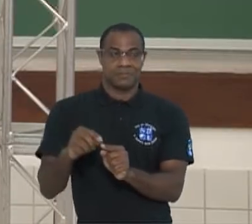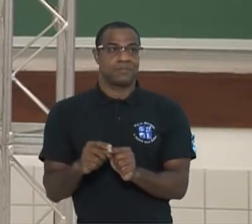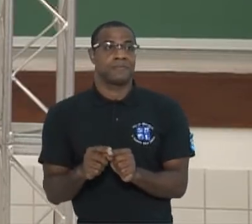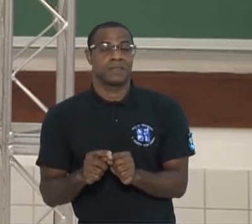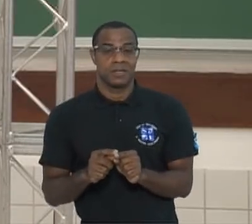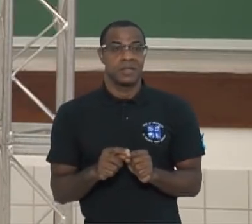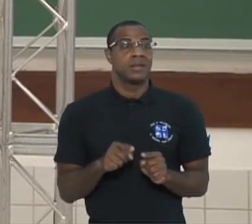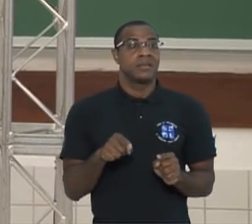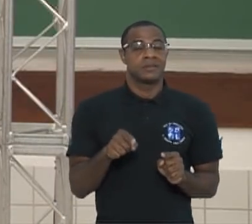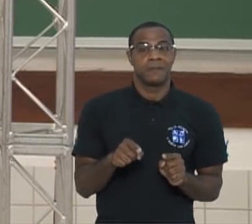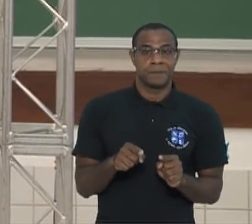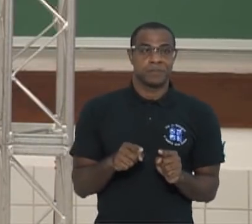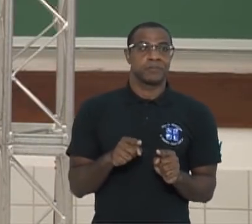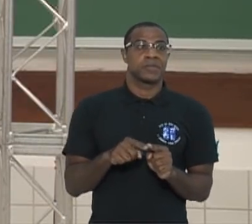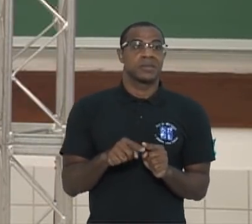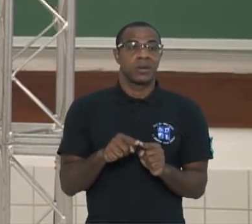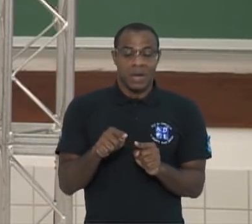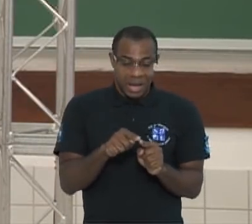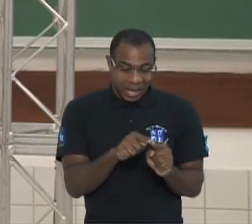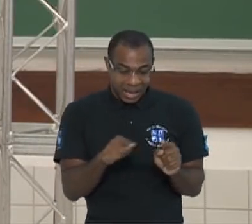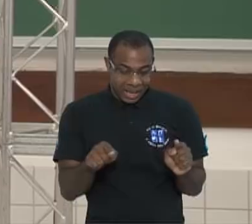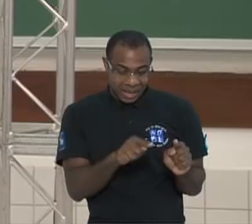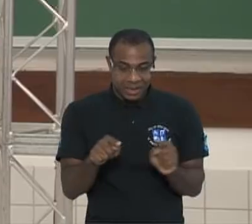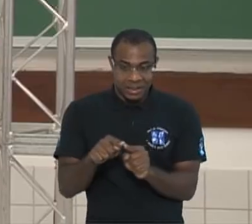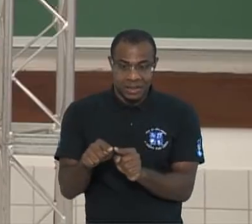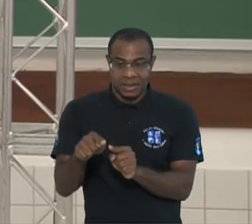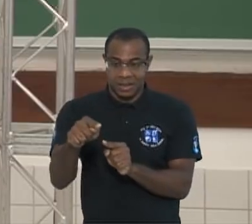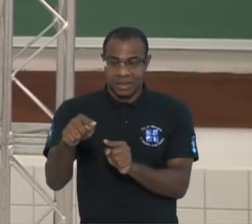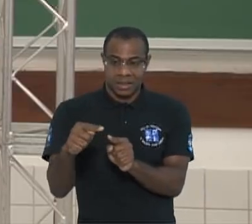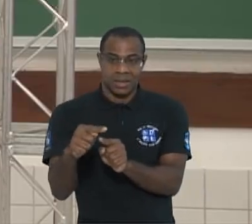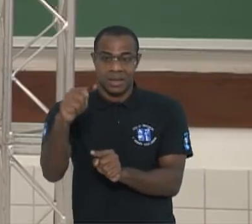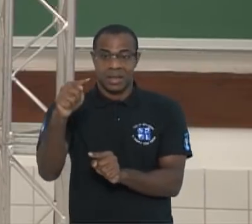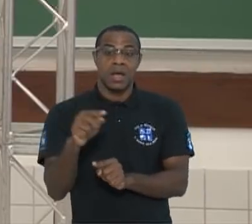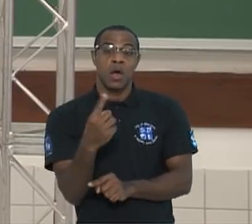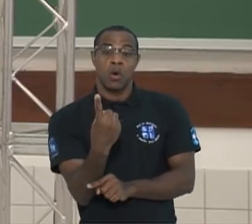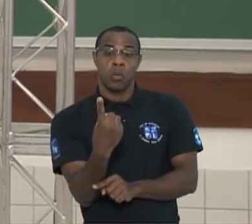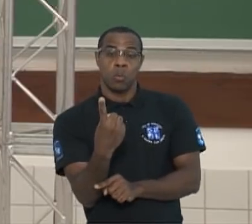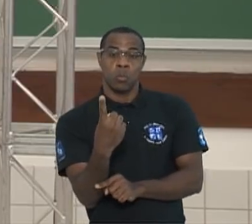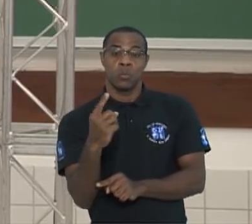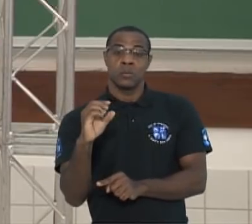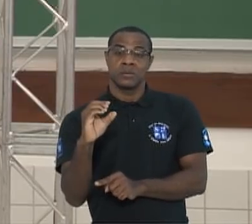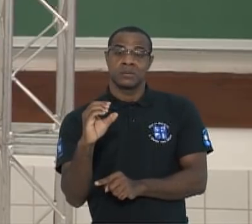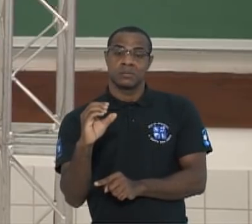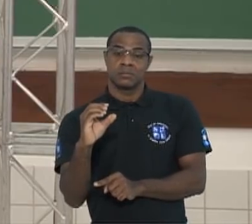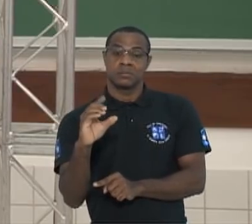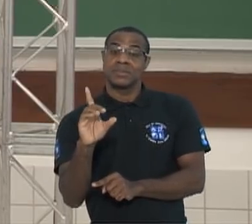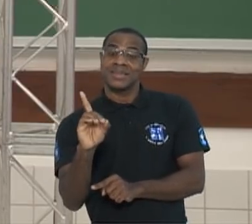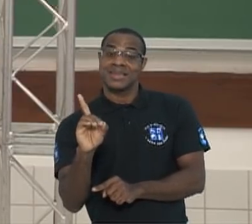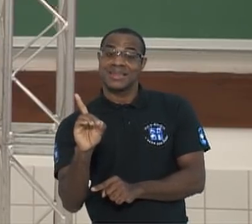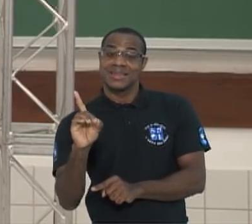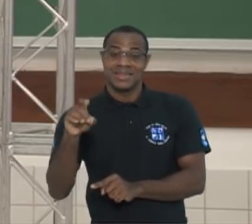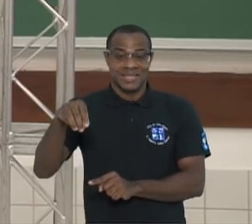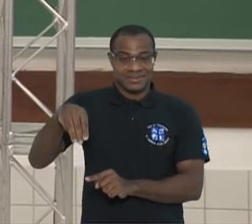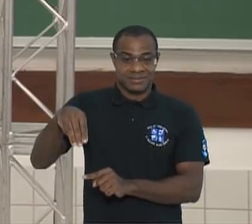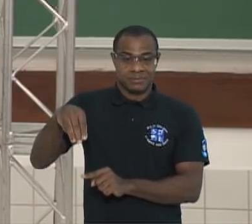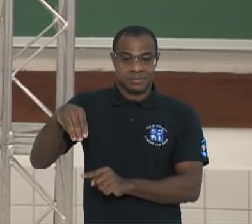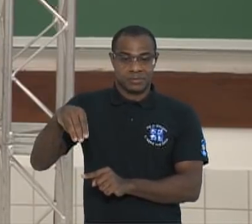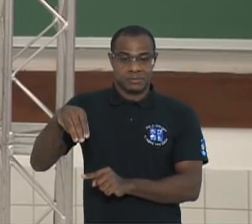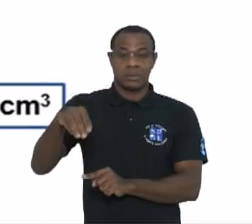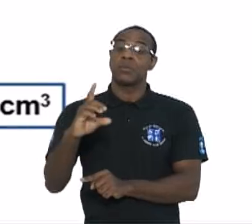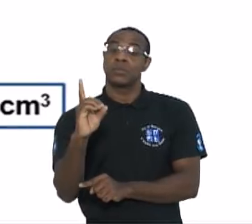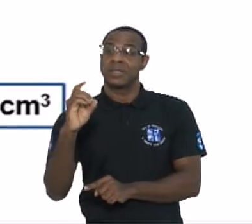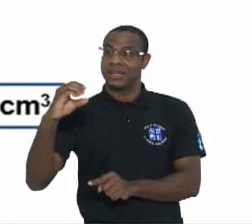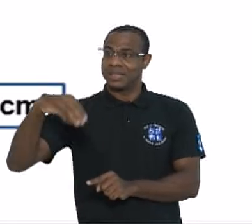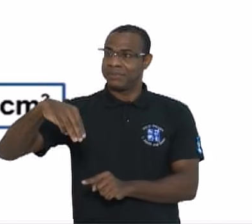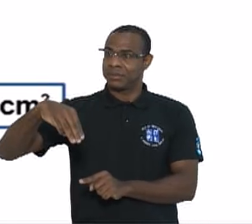10 centímetros é 1 decímetro ao cubo. Cúbico, né? E nós temos a segunda figura.